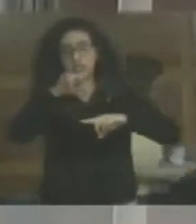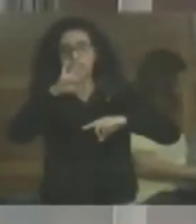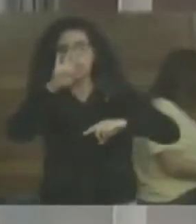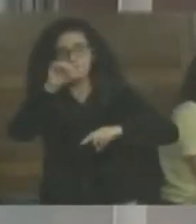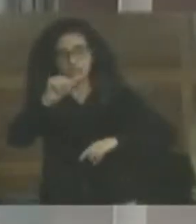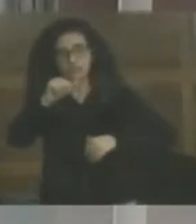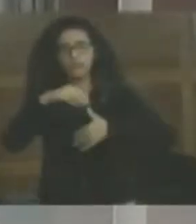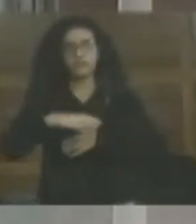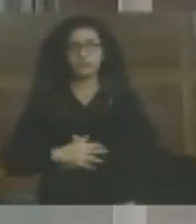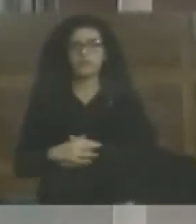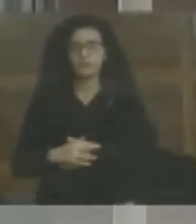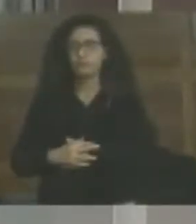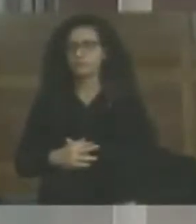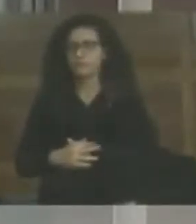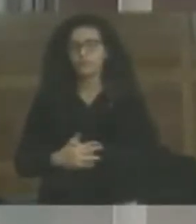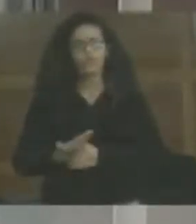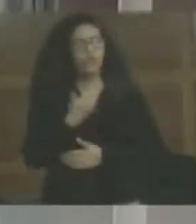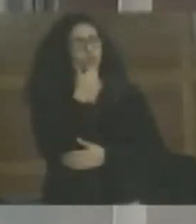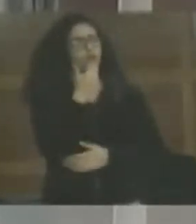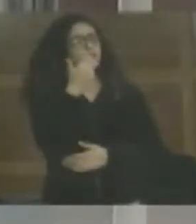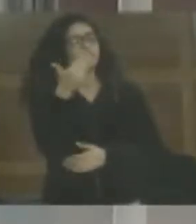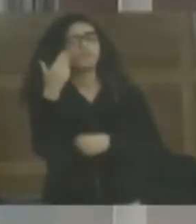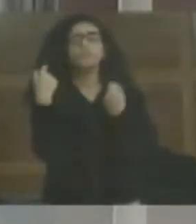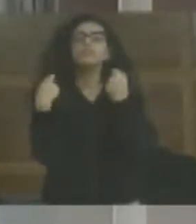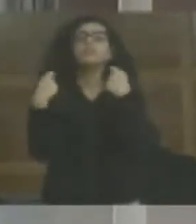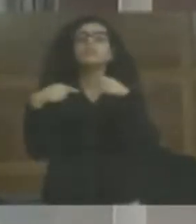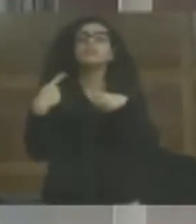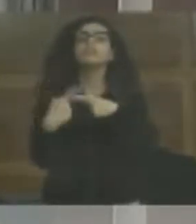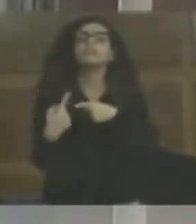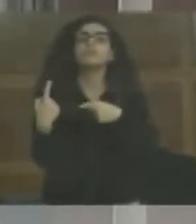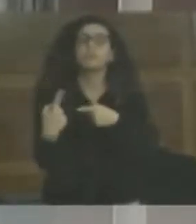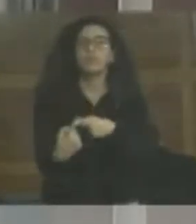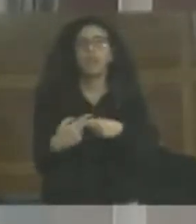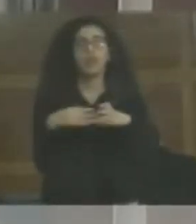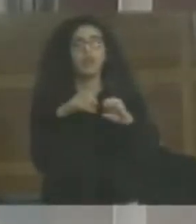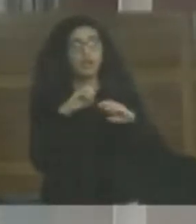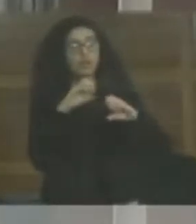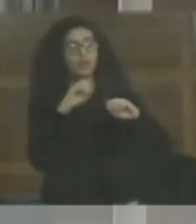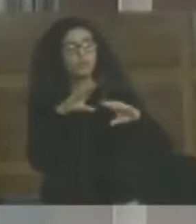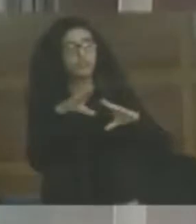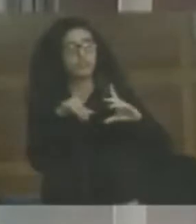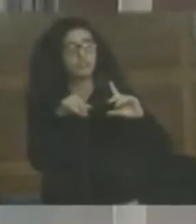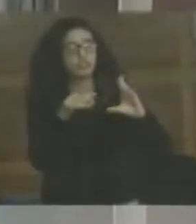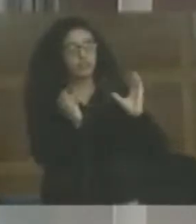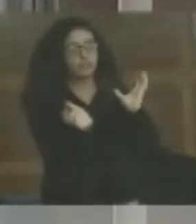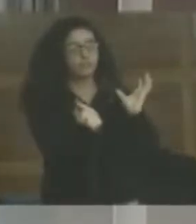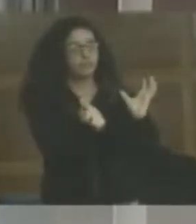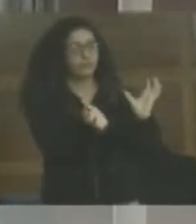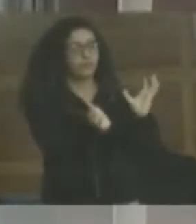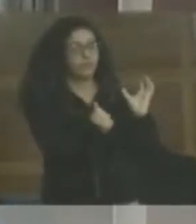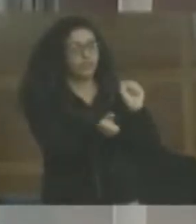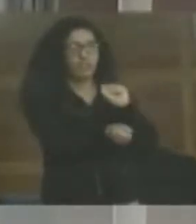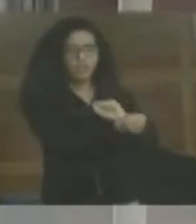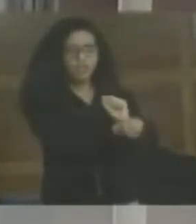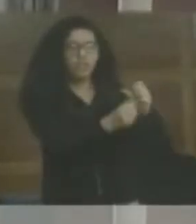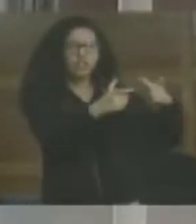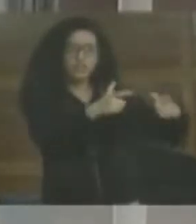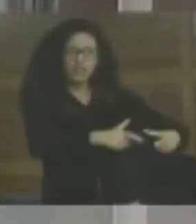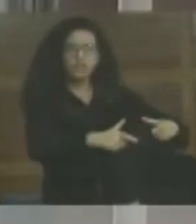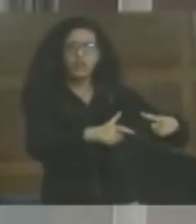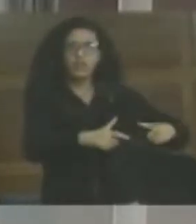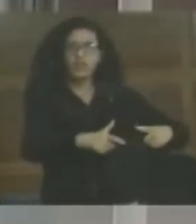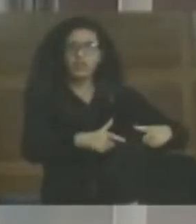Santa Rita. Tal solicitação se faz necessária, pois a Educação Quilombola é um programa do governo federal que tem o propósito de